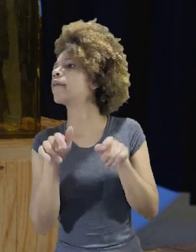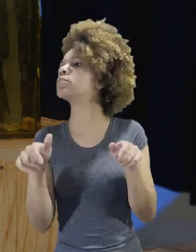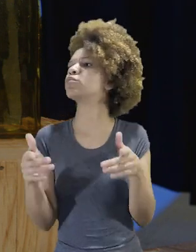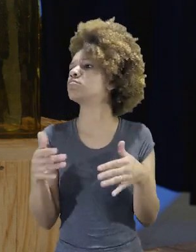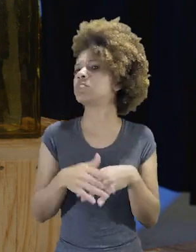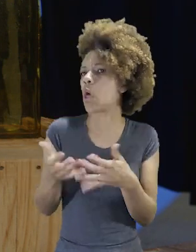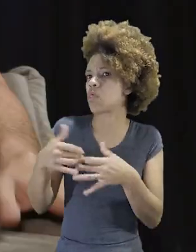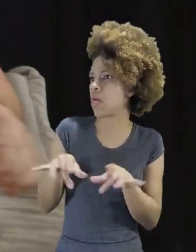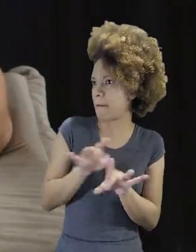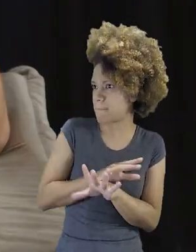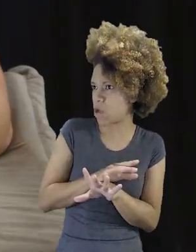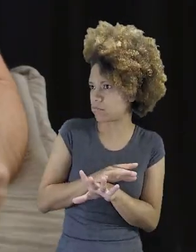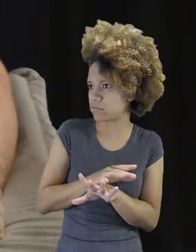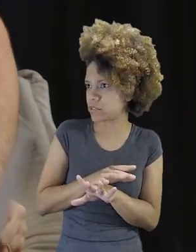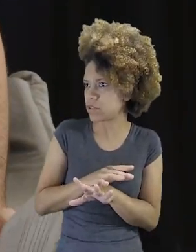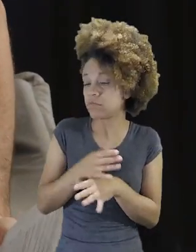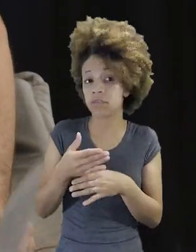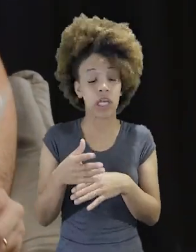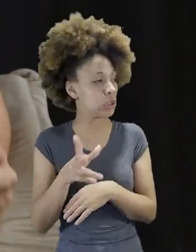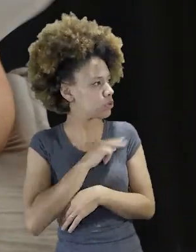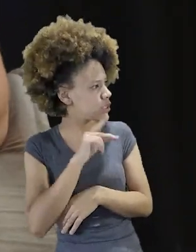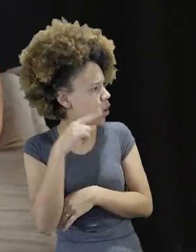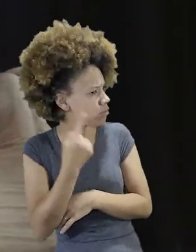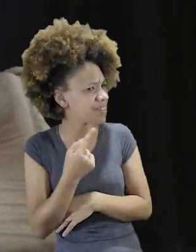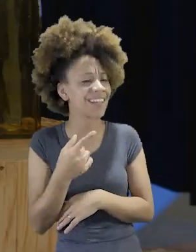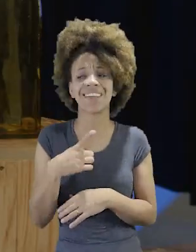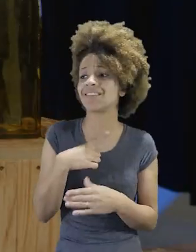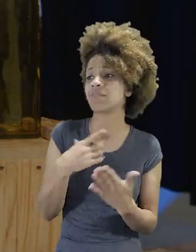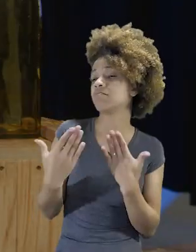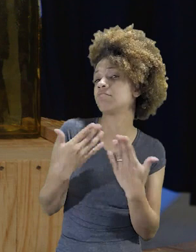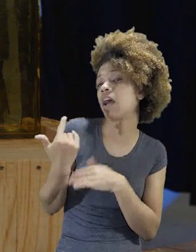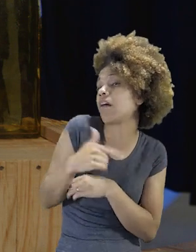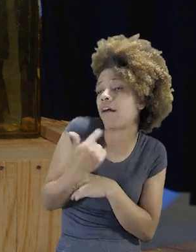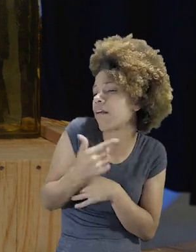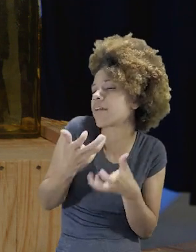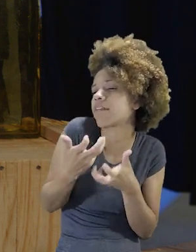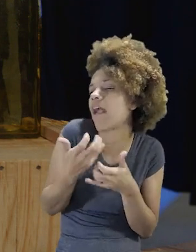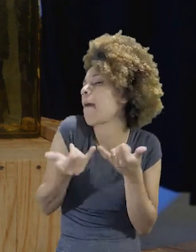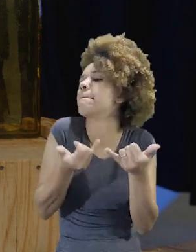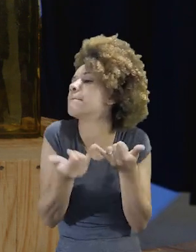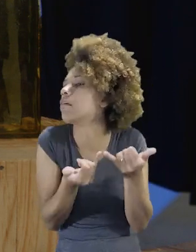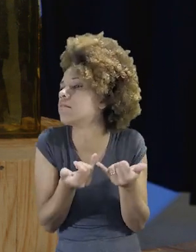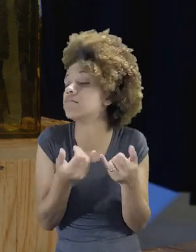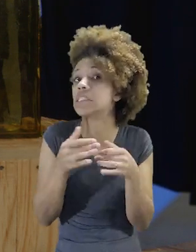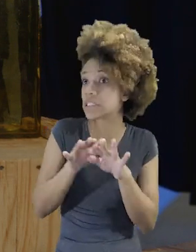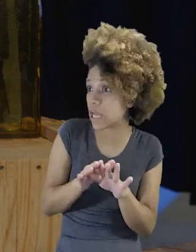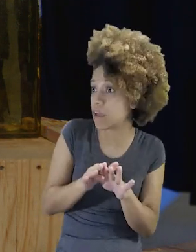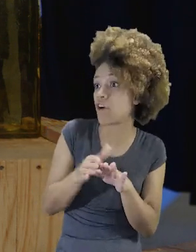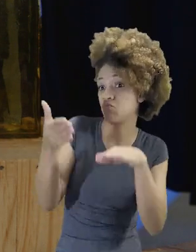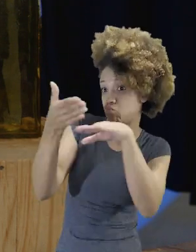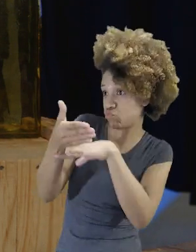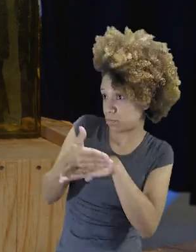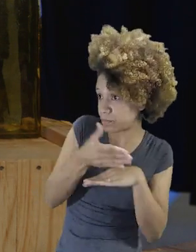não não tava preparado pro negócio de senso de humor que tem uma coisinha ali e aí aí vai